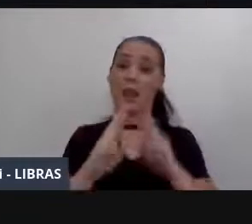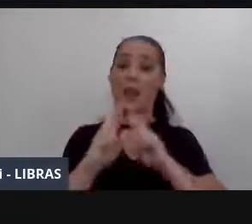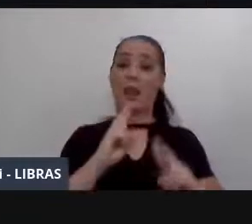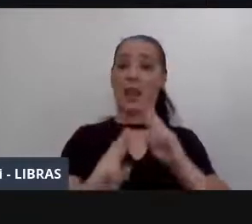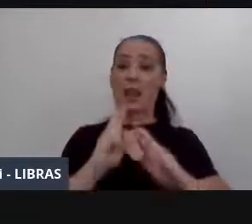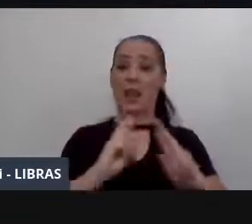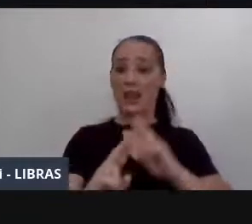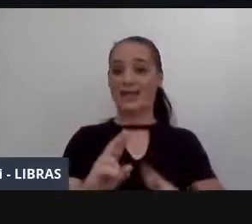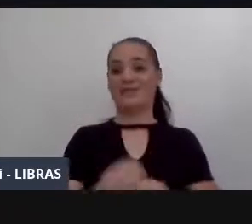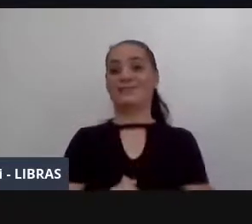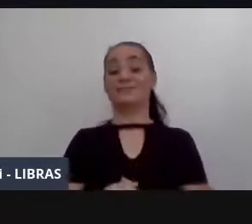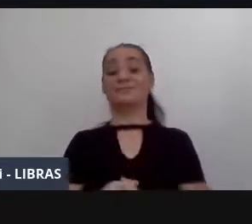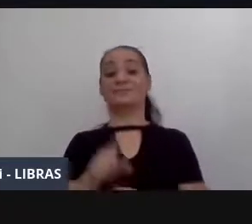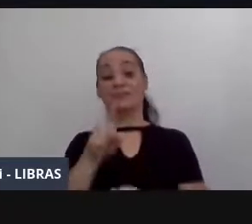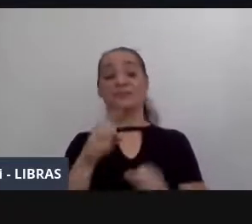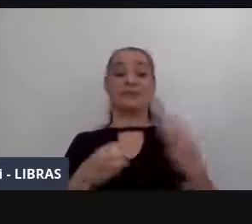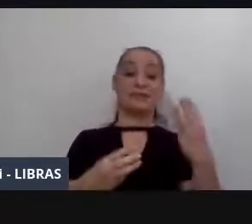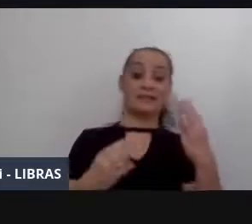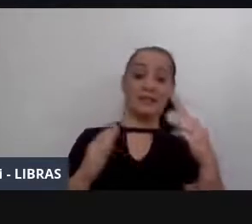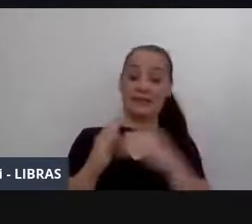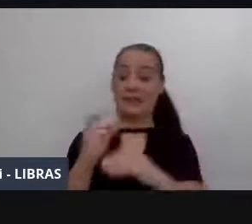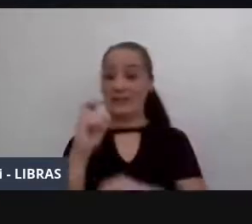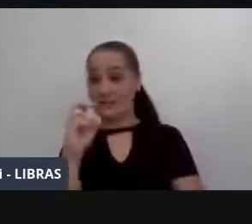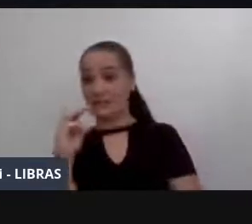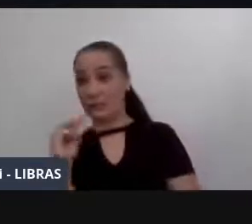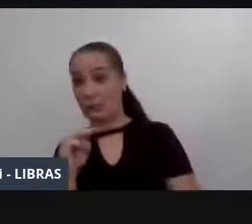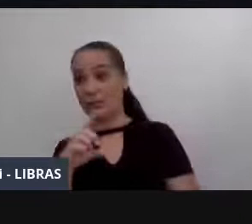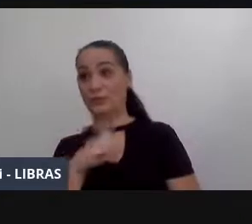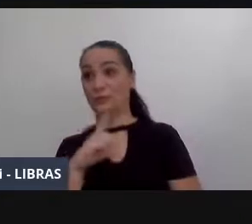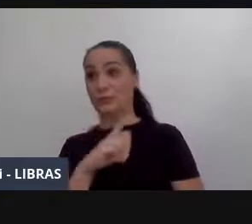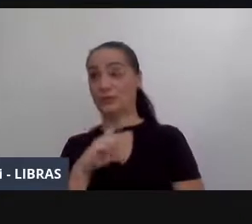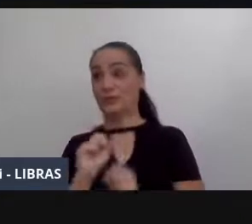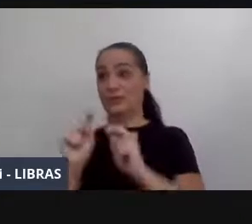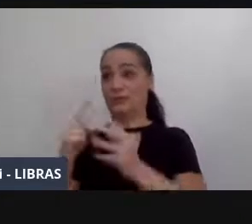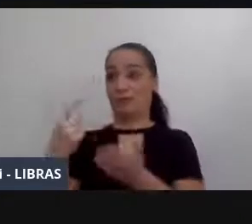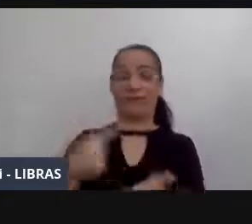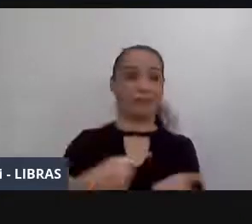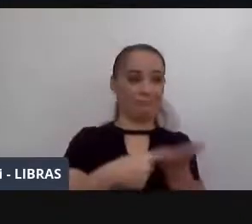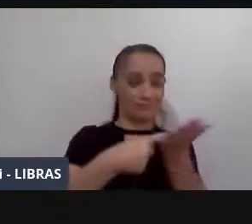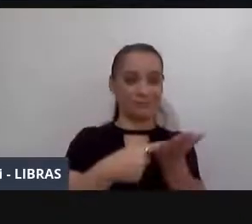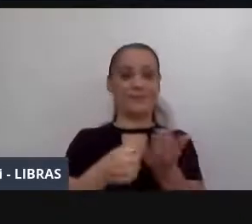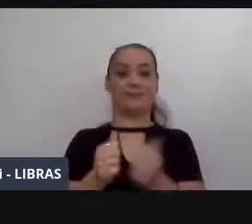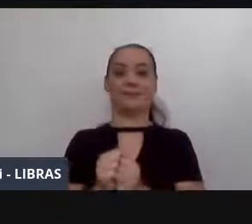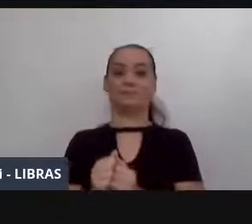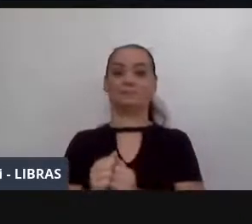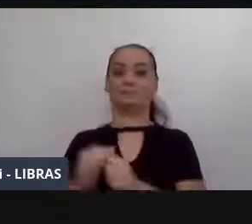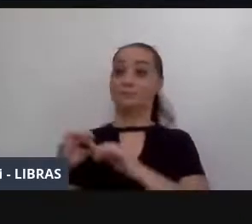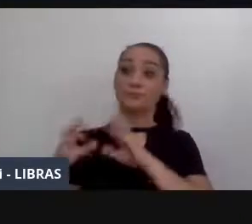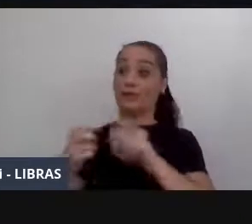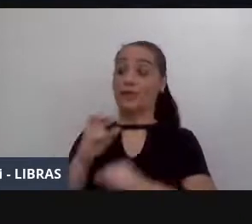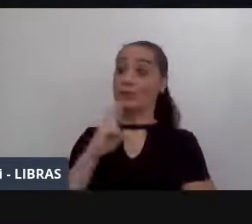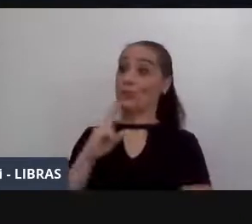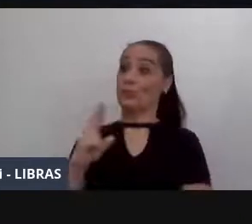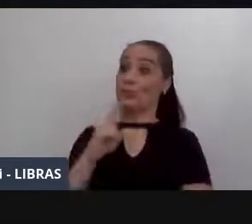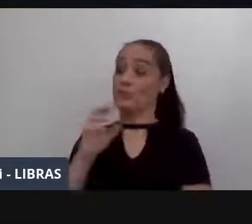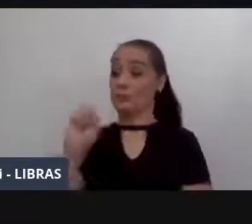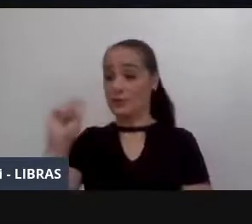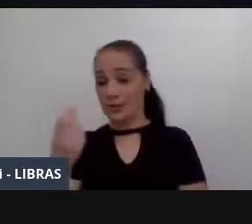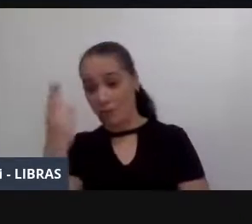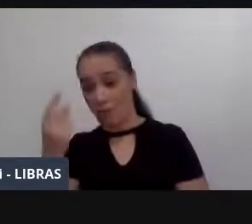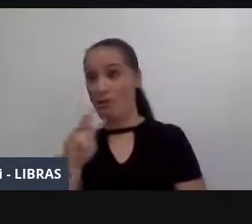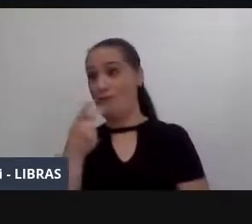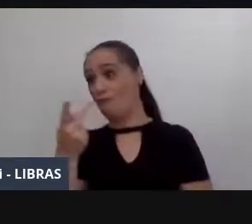de 3 a 5 minutos. Combinado. Aí cada um escolhe se prefere responder ou falar algo